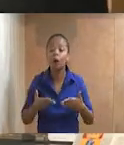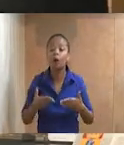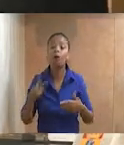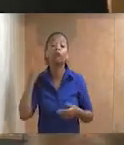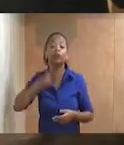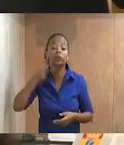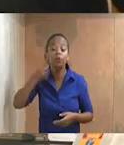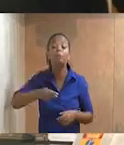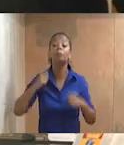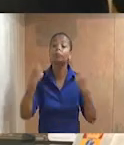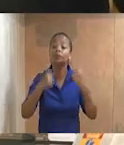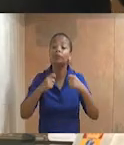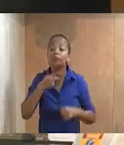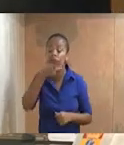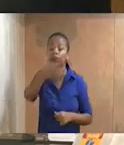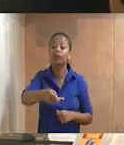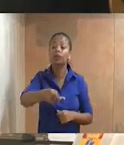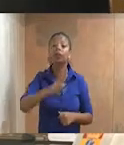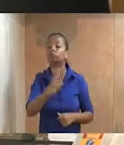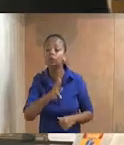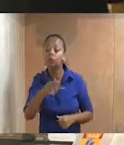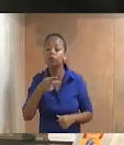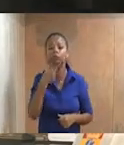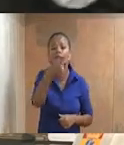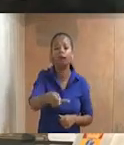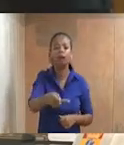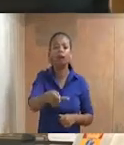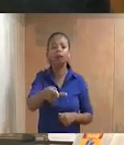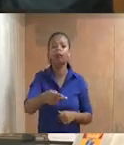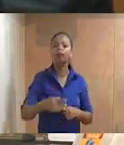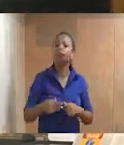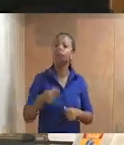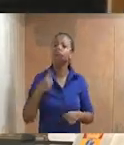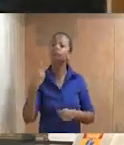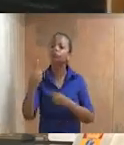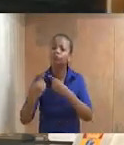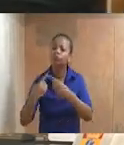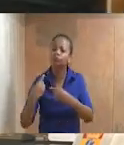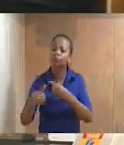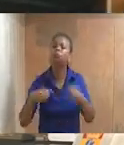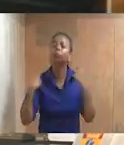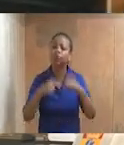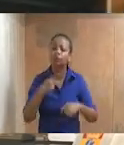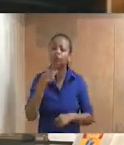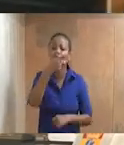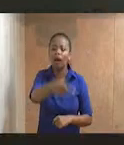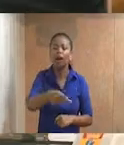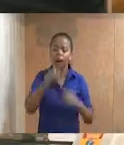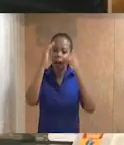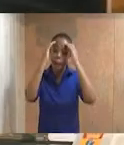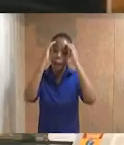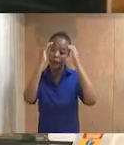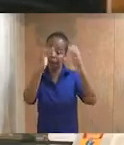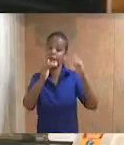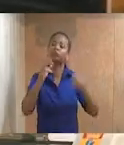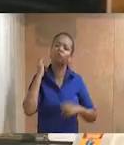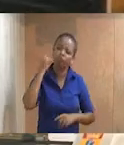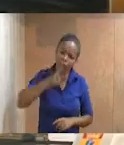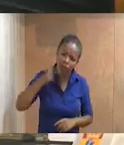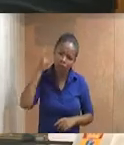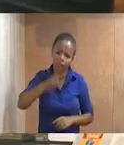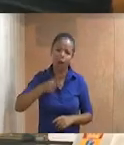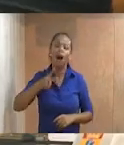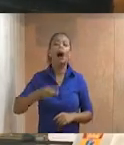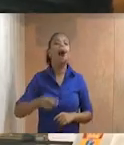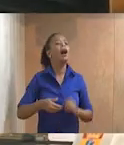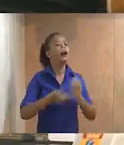está usando a palavra, né, usando a sua prerrogativa de vereador. Eu queria pedir, na verdade, respeito a essa classe, respeito a esse plenário,